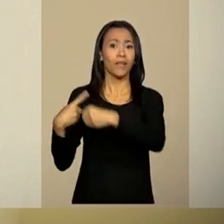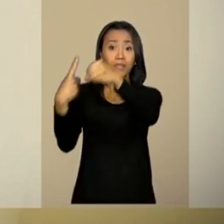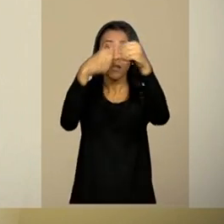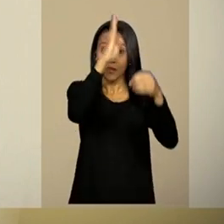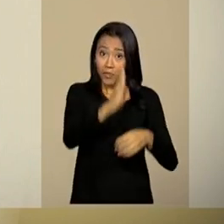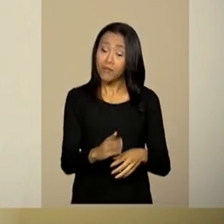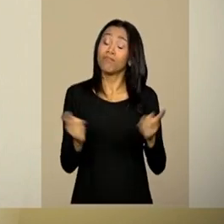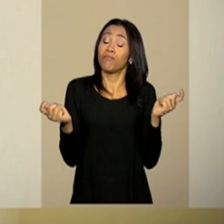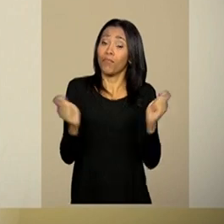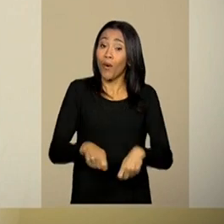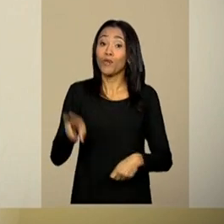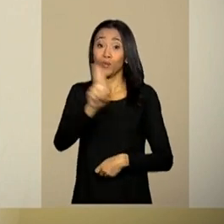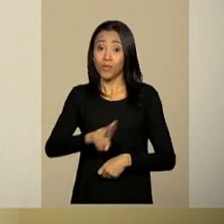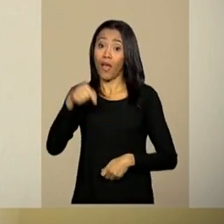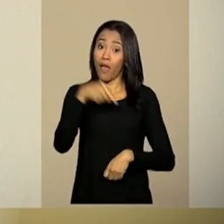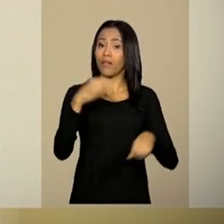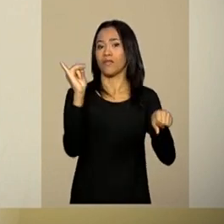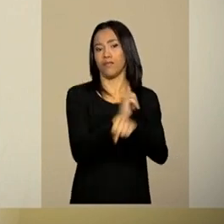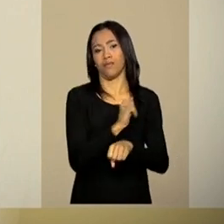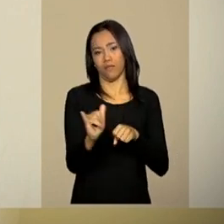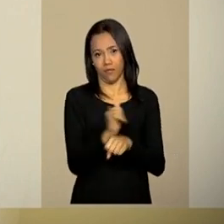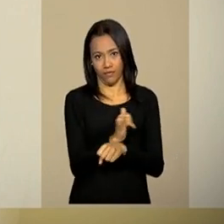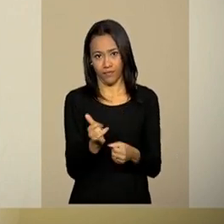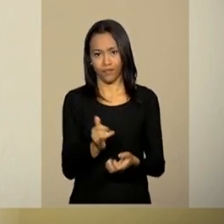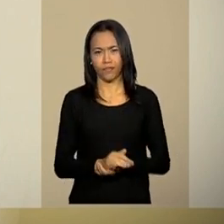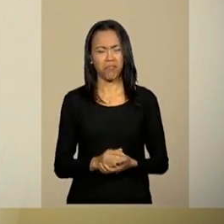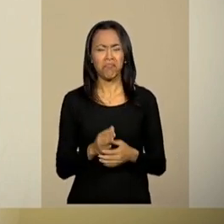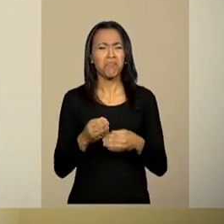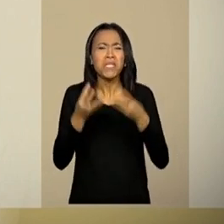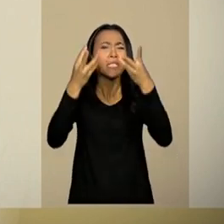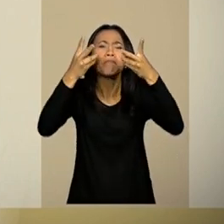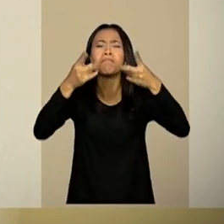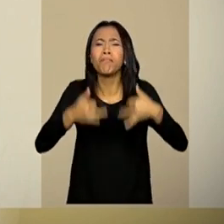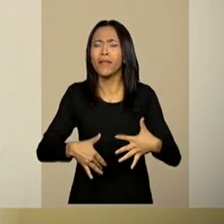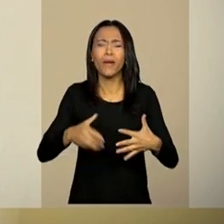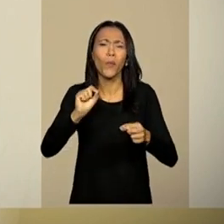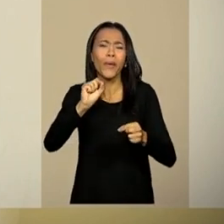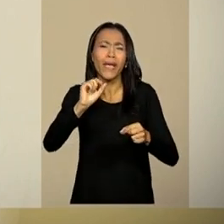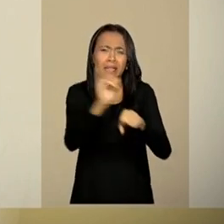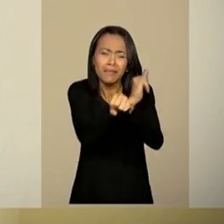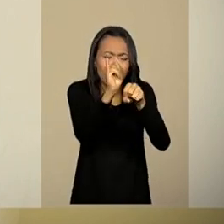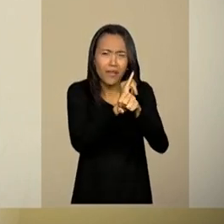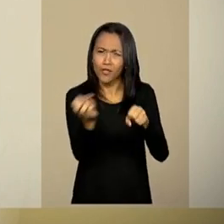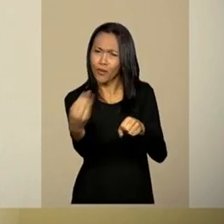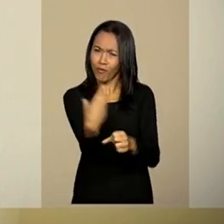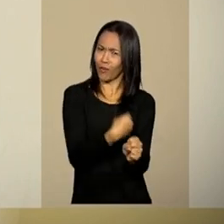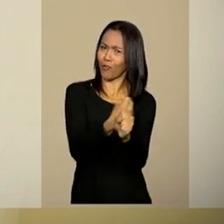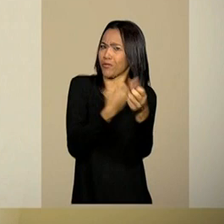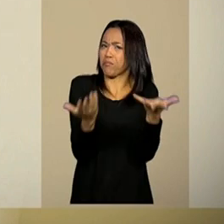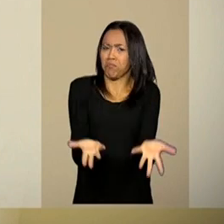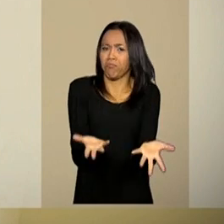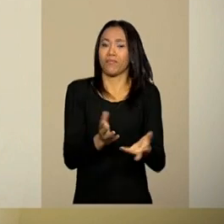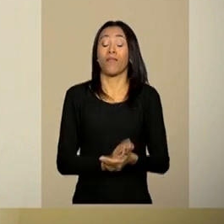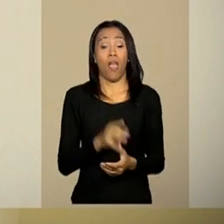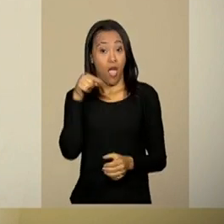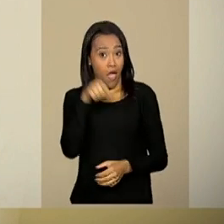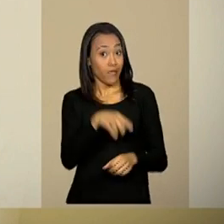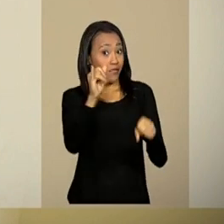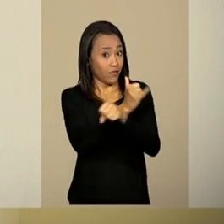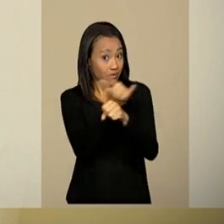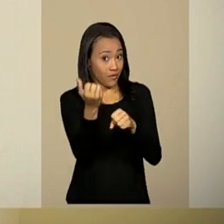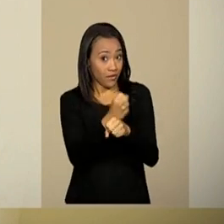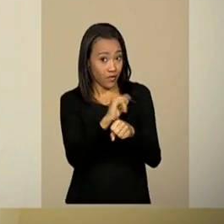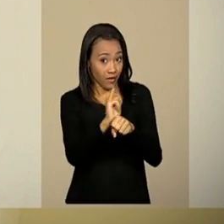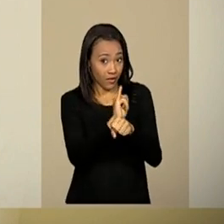Brasil pode usar esse método explica melhor esse método inovador de construção presidenta esse método veja